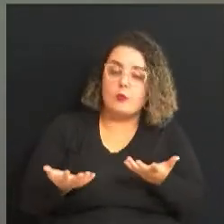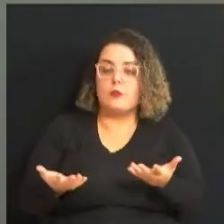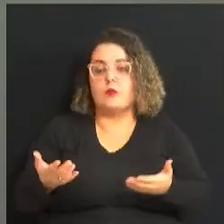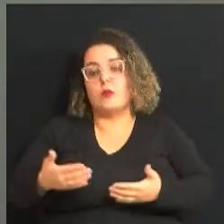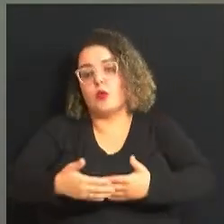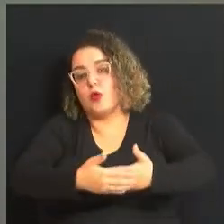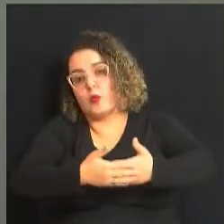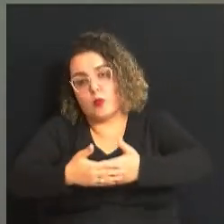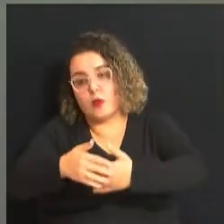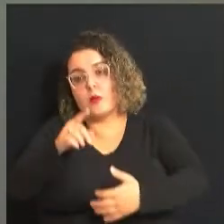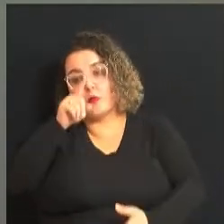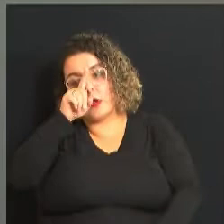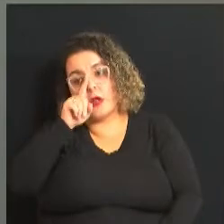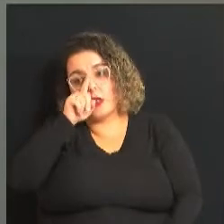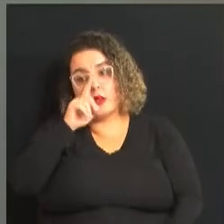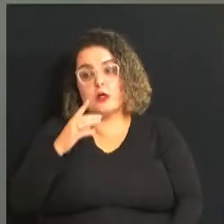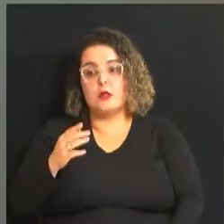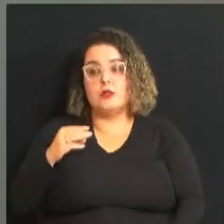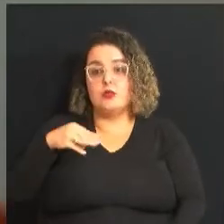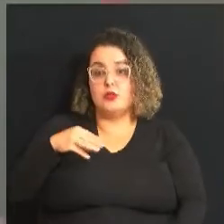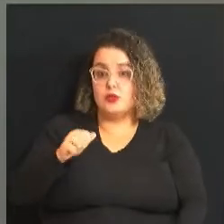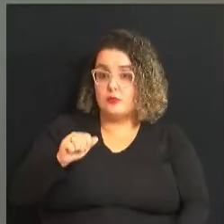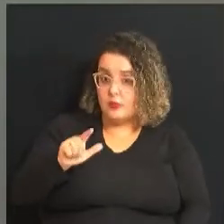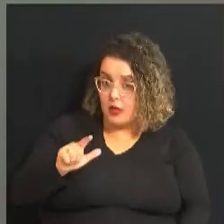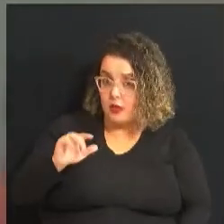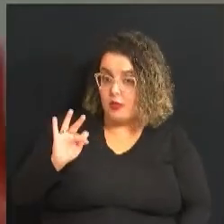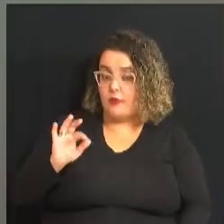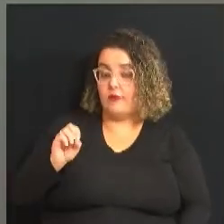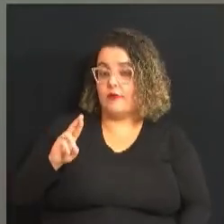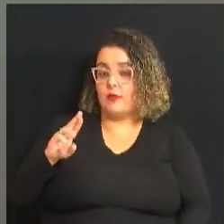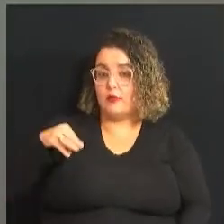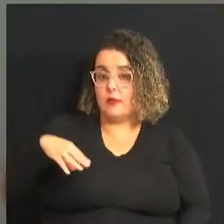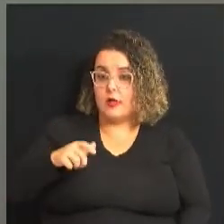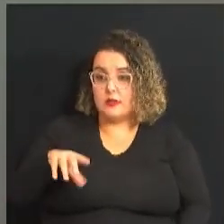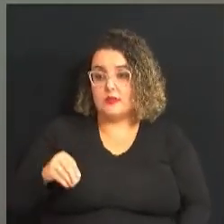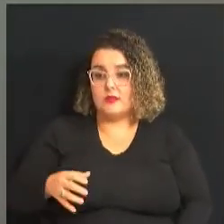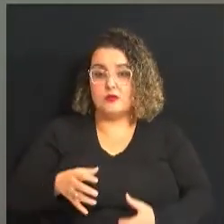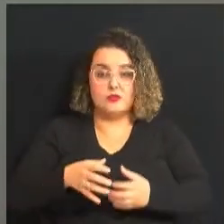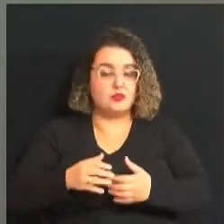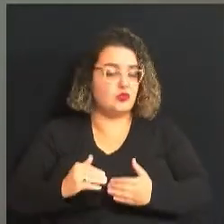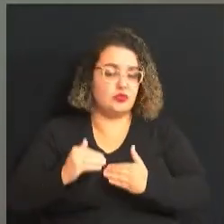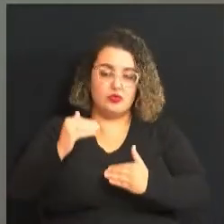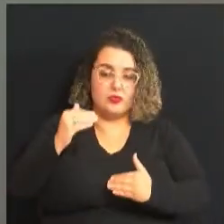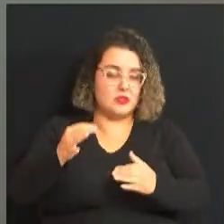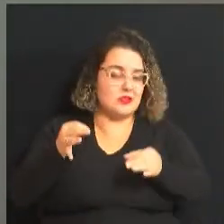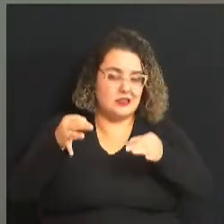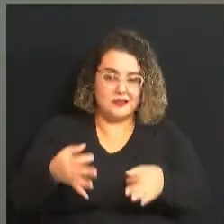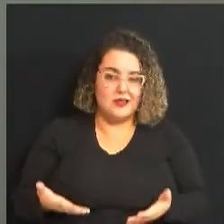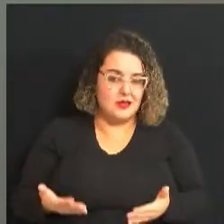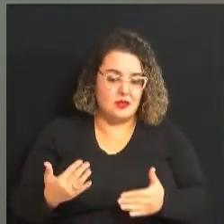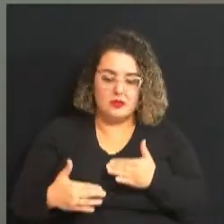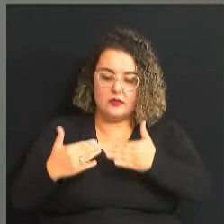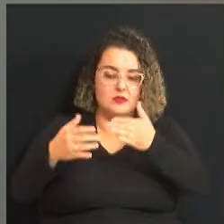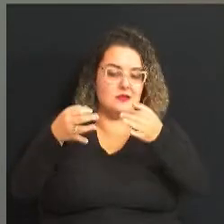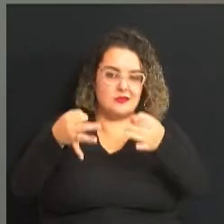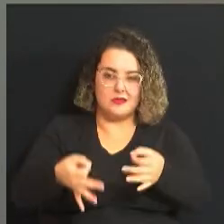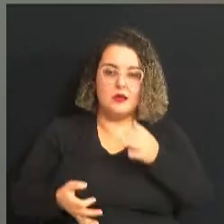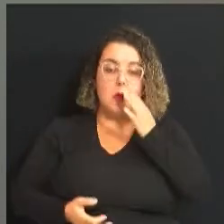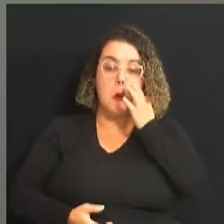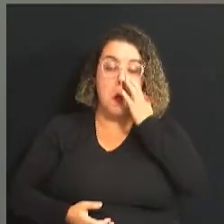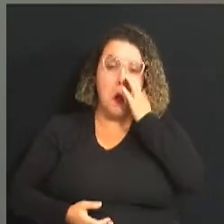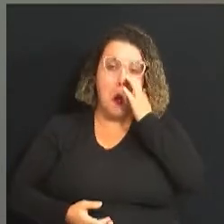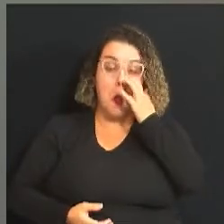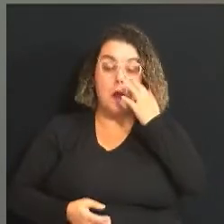mais risco, por exemplo, de malformação fetal, de não crescer de maneira adequada e não se desenvolver de maneira adequada. Tem